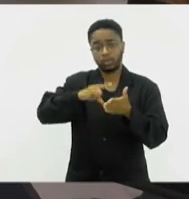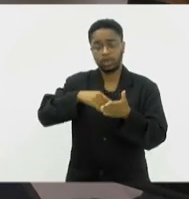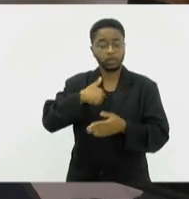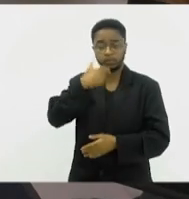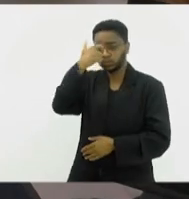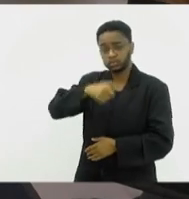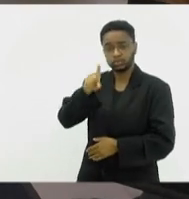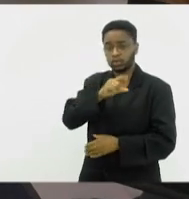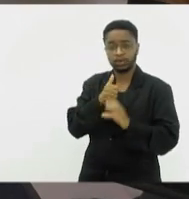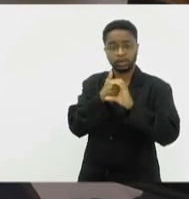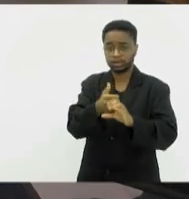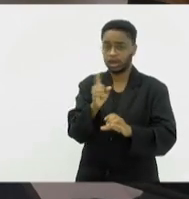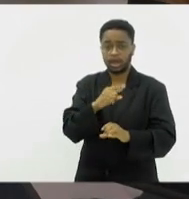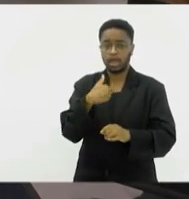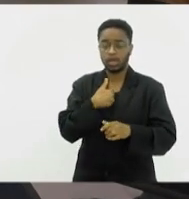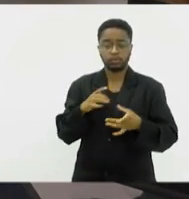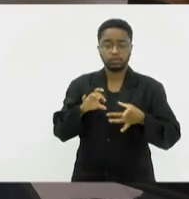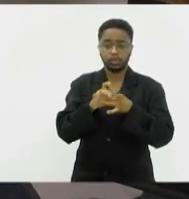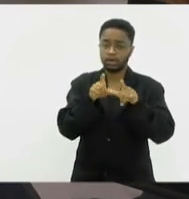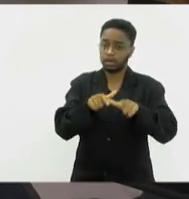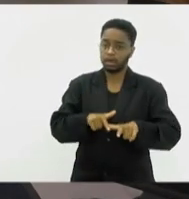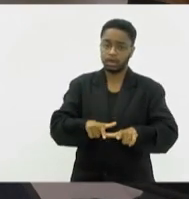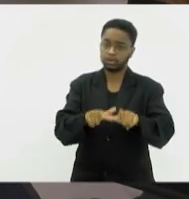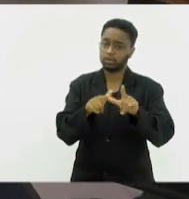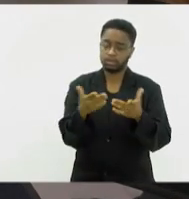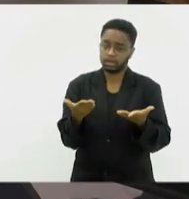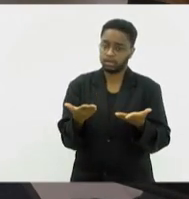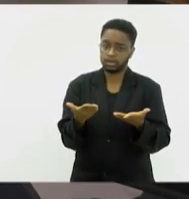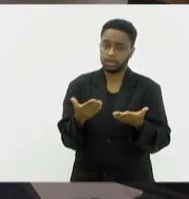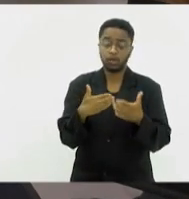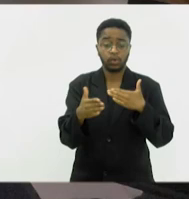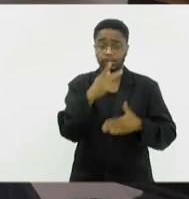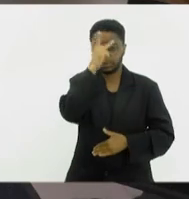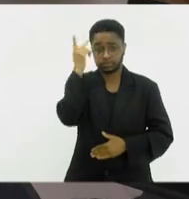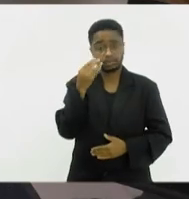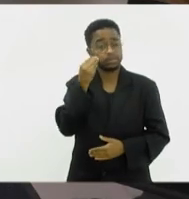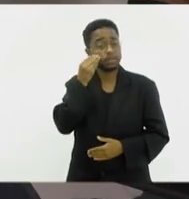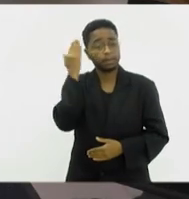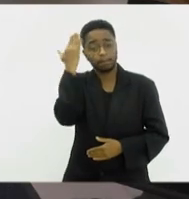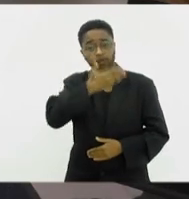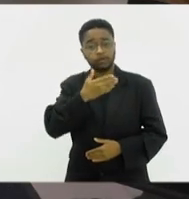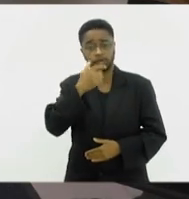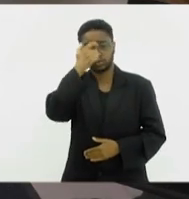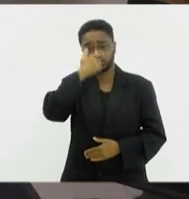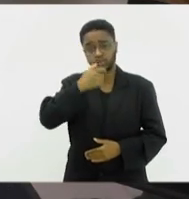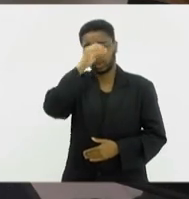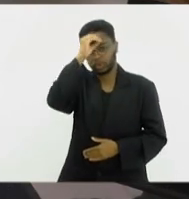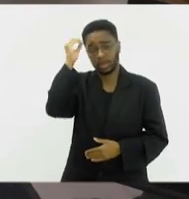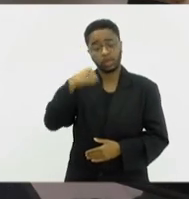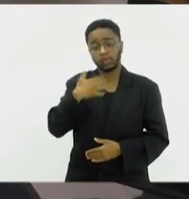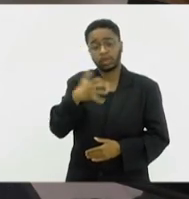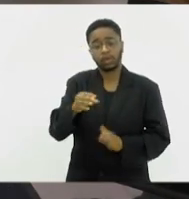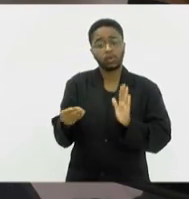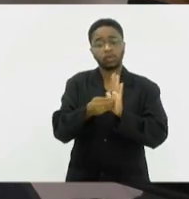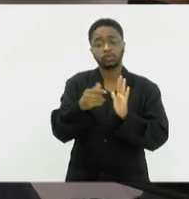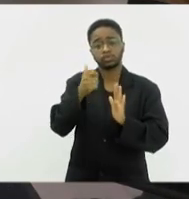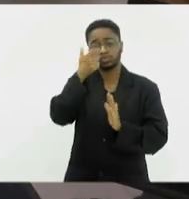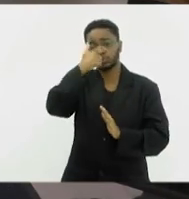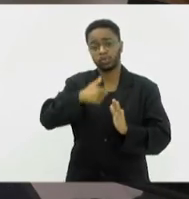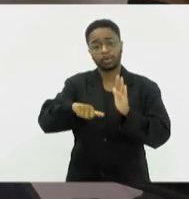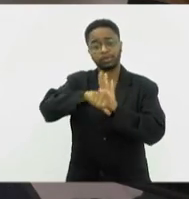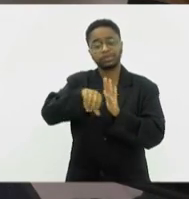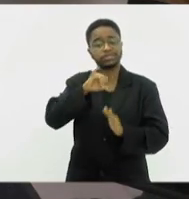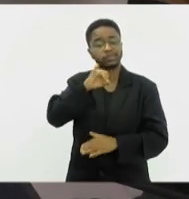Eu também, mas qualquer pessoa, deputada, ia querer provar a inocência. Eu não queria ser taxado como criminoso sem pelo menos tentar